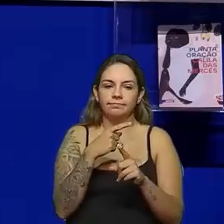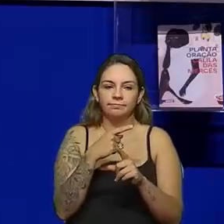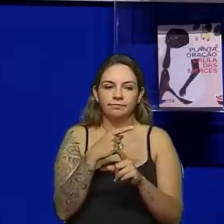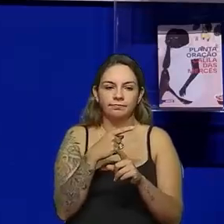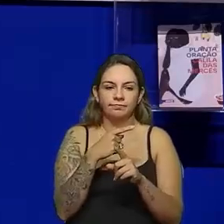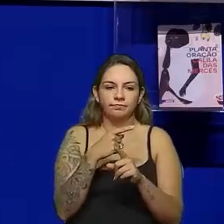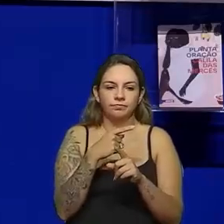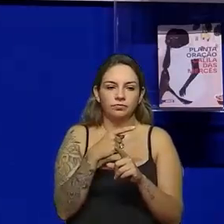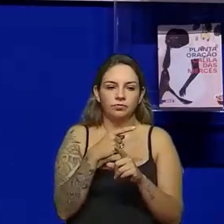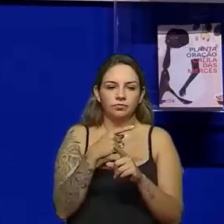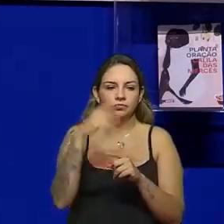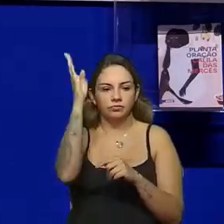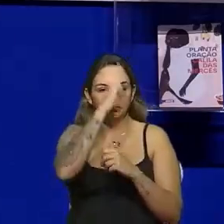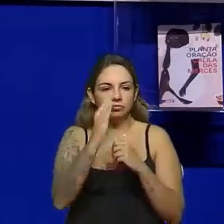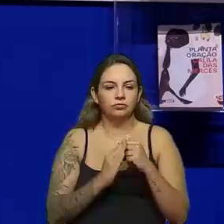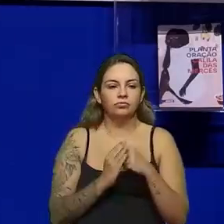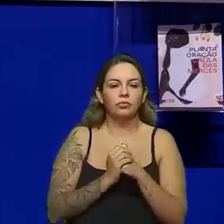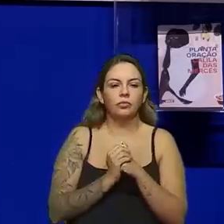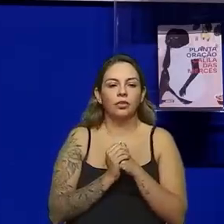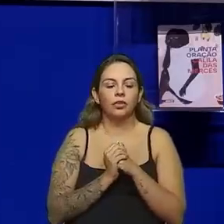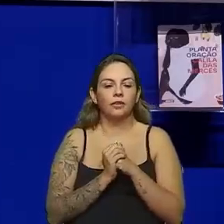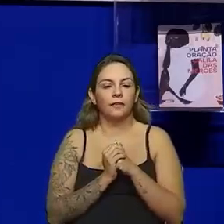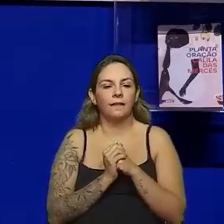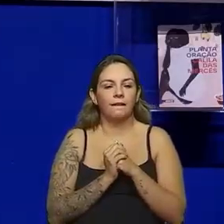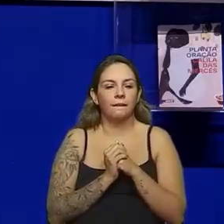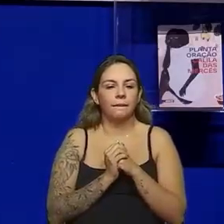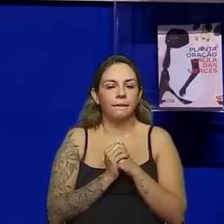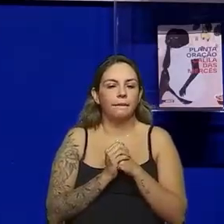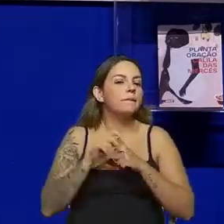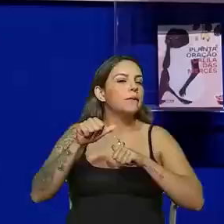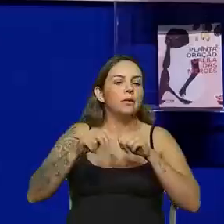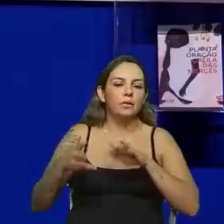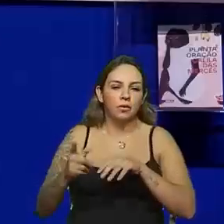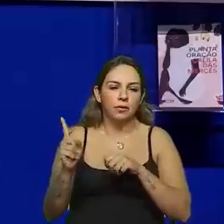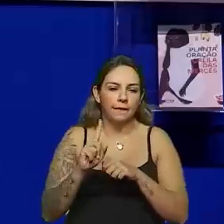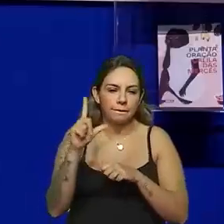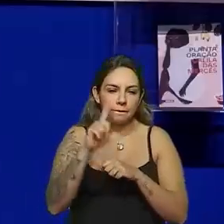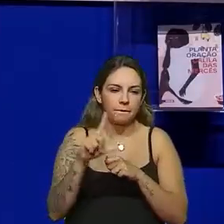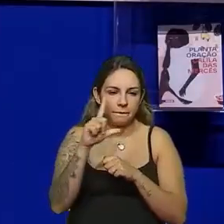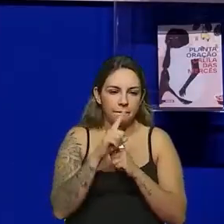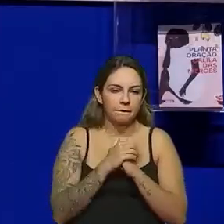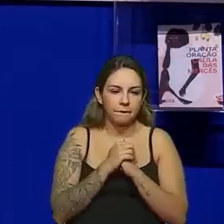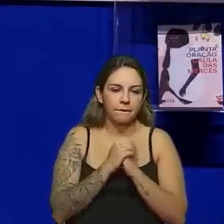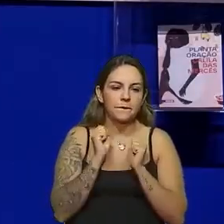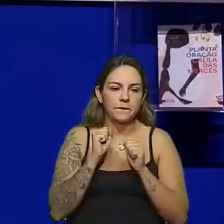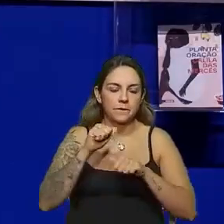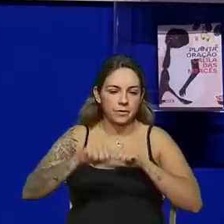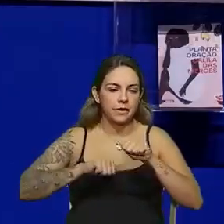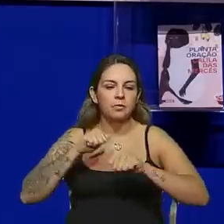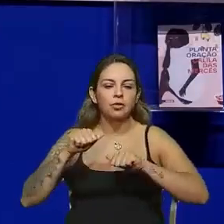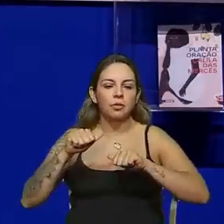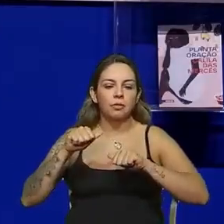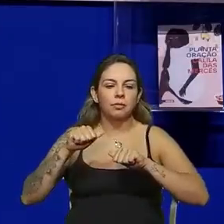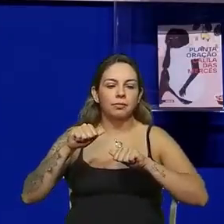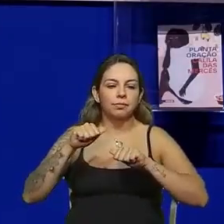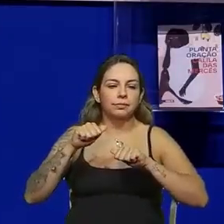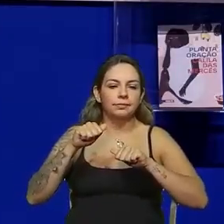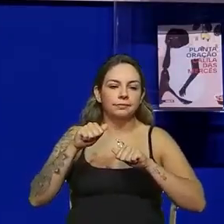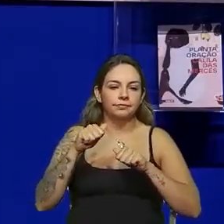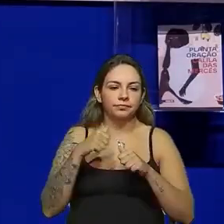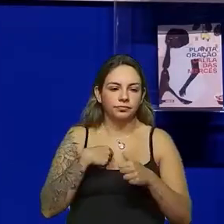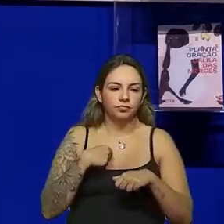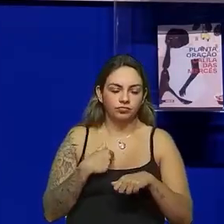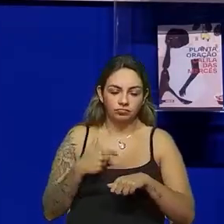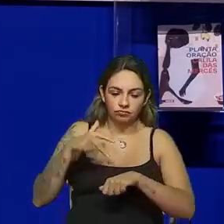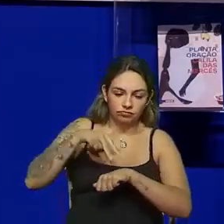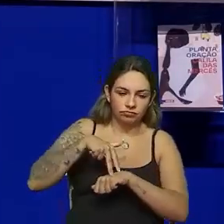literatura brasileira está muito, sabe, temos que mudar o mundo. Não, literatura pode mudar o mundo. E eu assumo